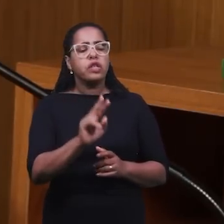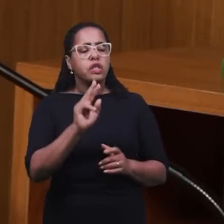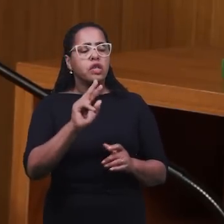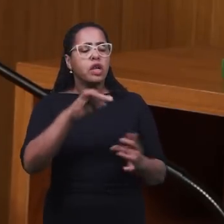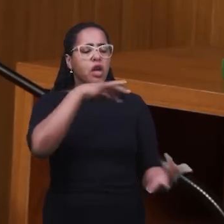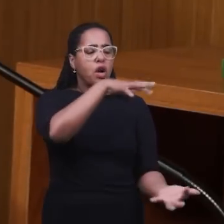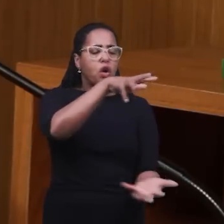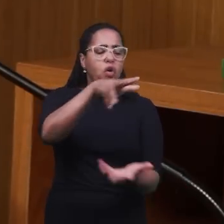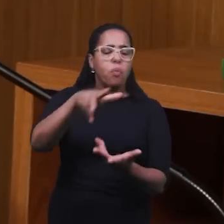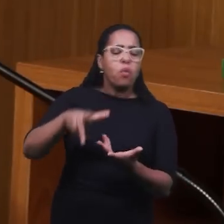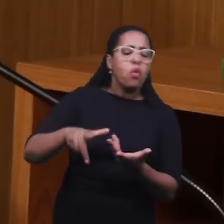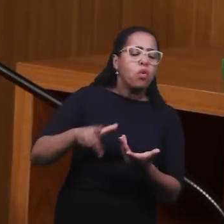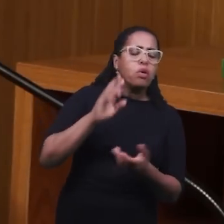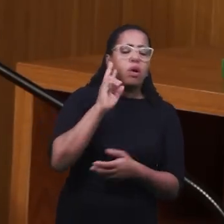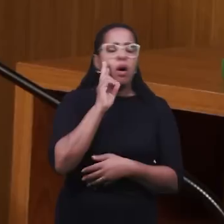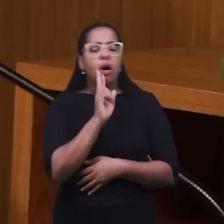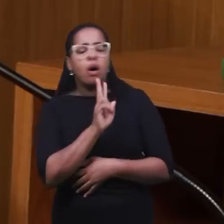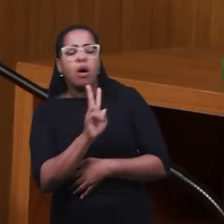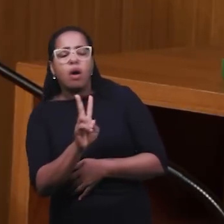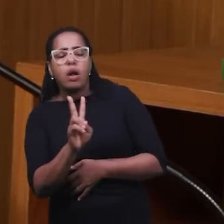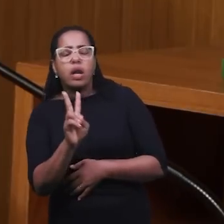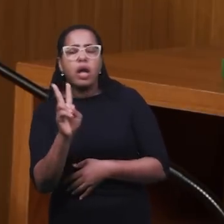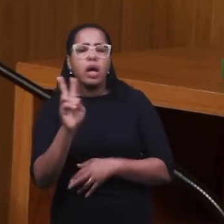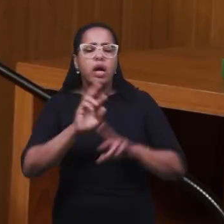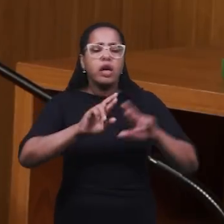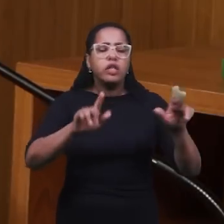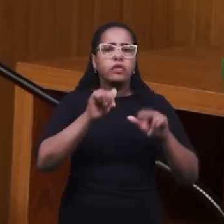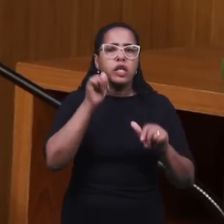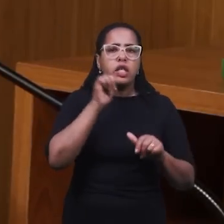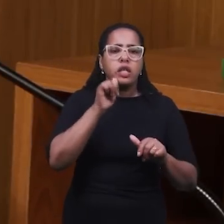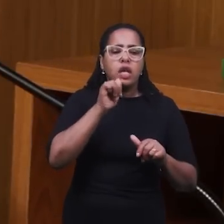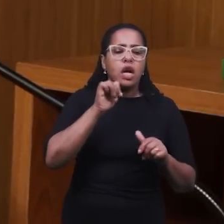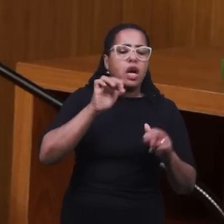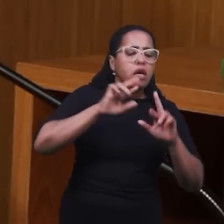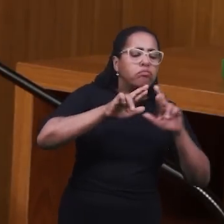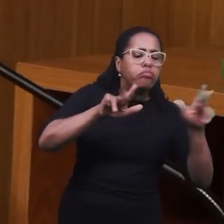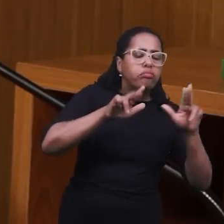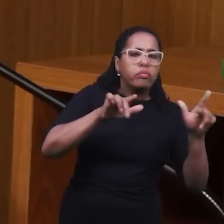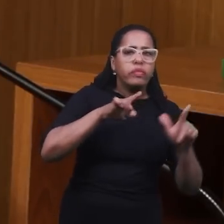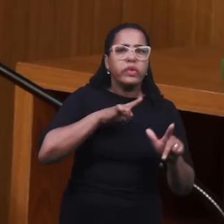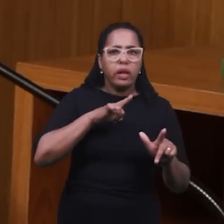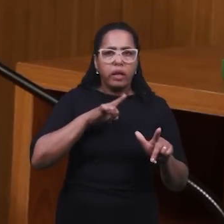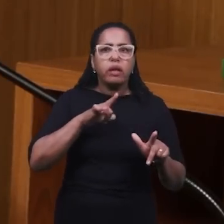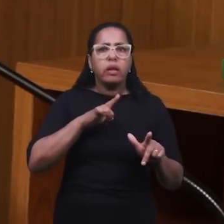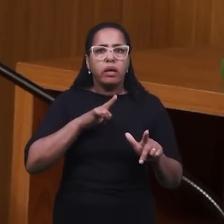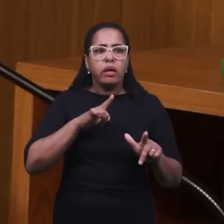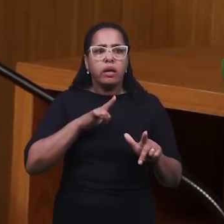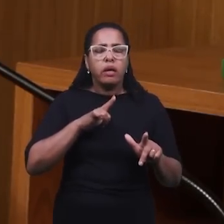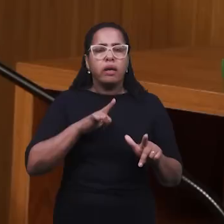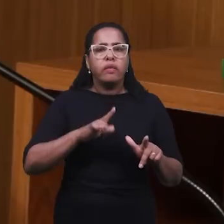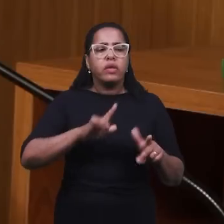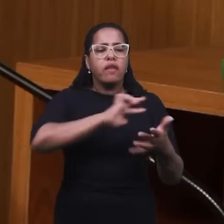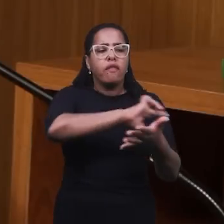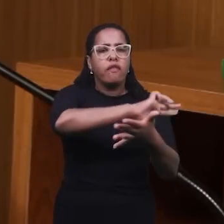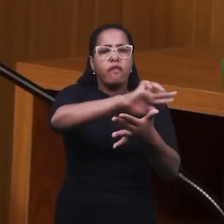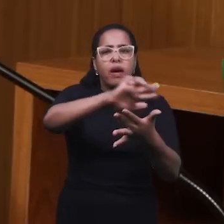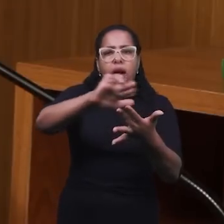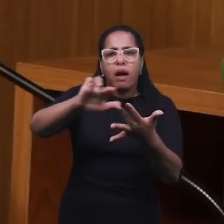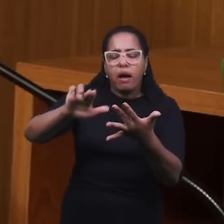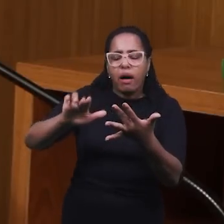a obra criadora é perfeita. A obra criadora é perfeita. Entendeu? Então, quando você olha para a